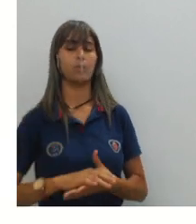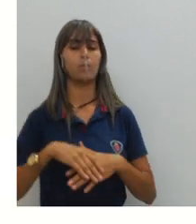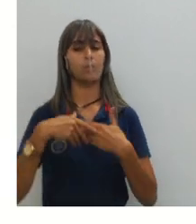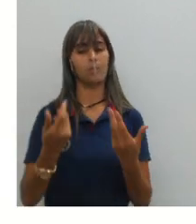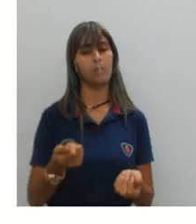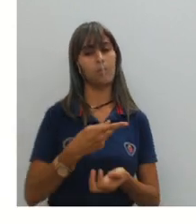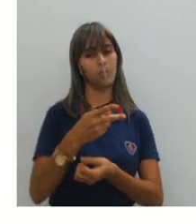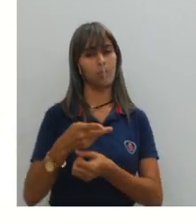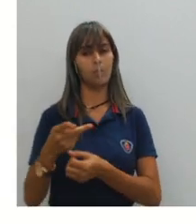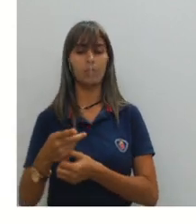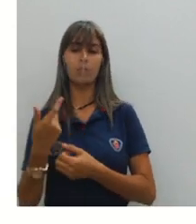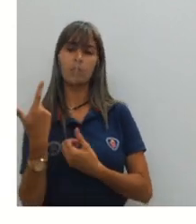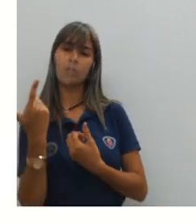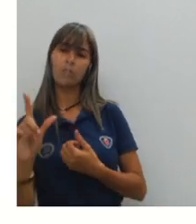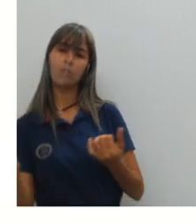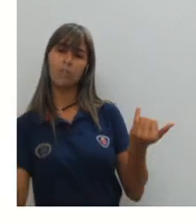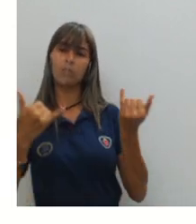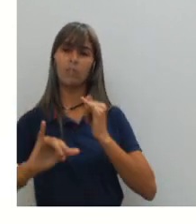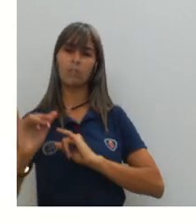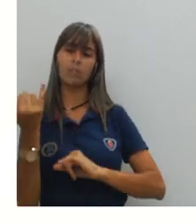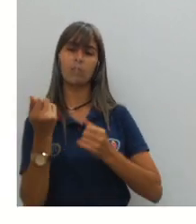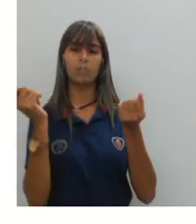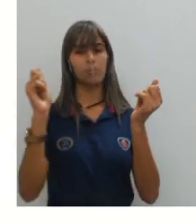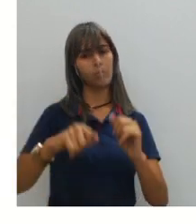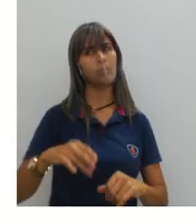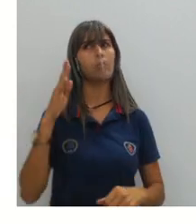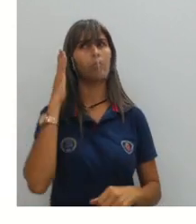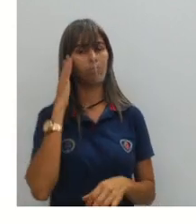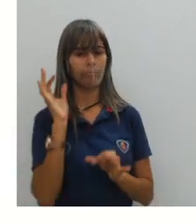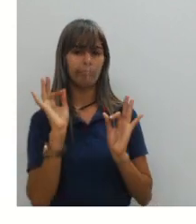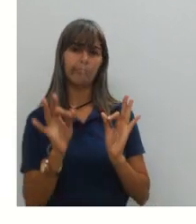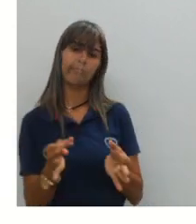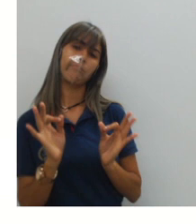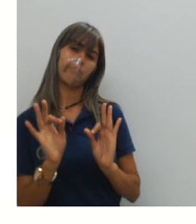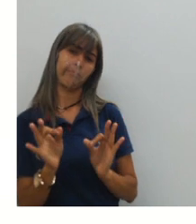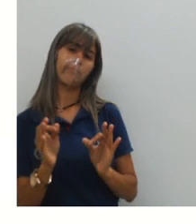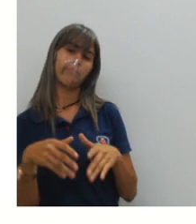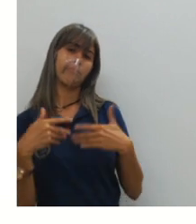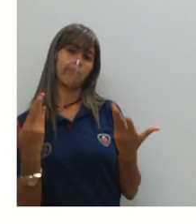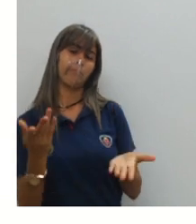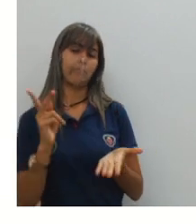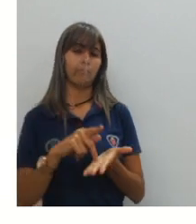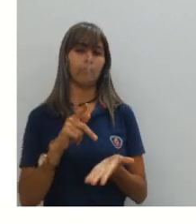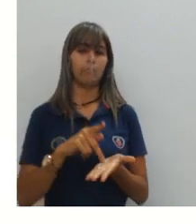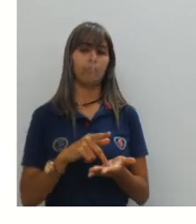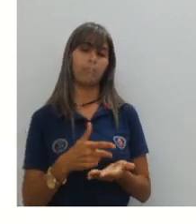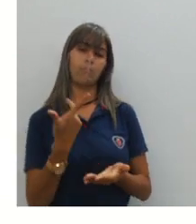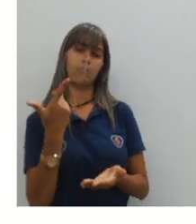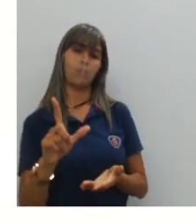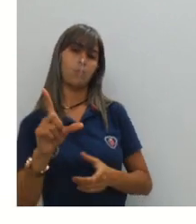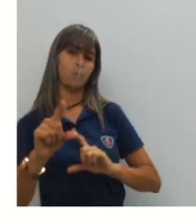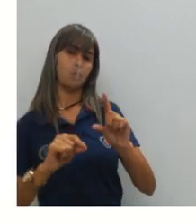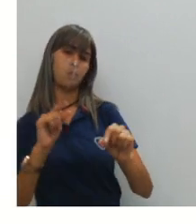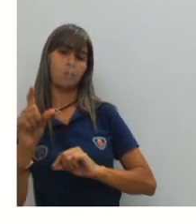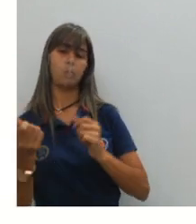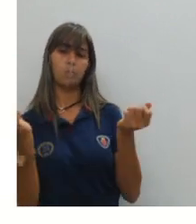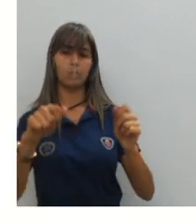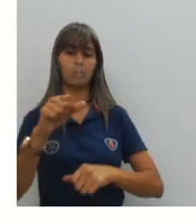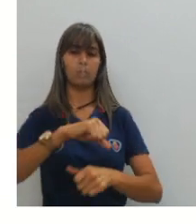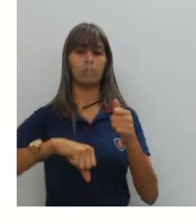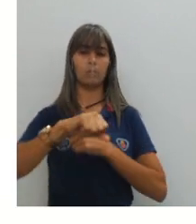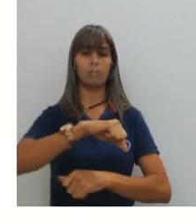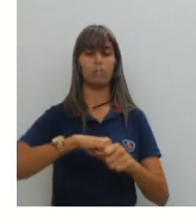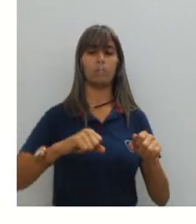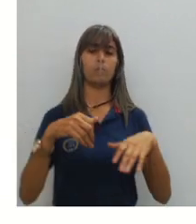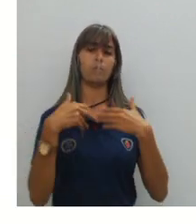gente procura outras informações para a gente confirmar se aquilo é verdade, se existe outra alternativa, se a gente pode transformar